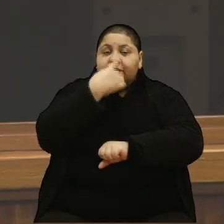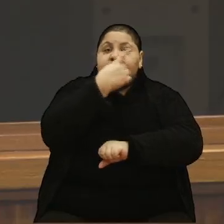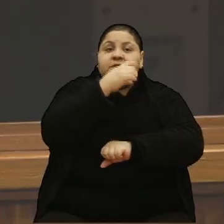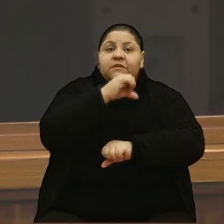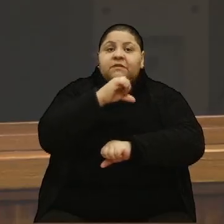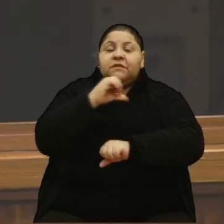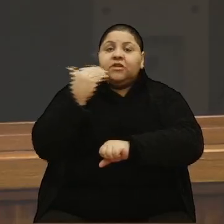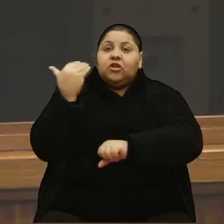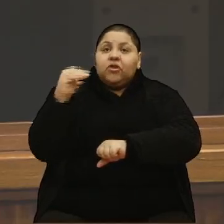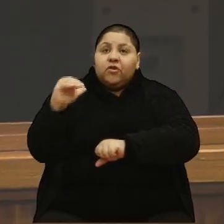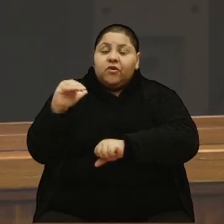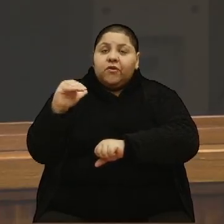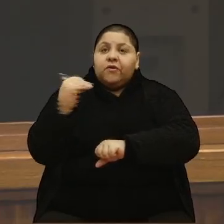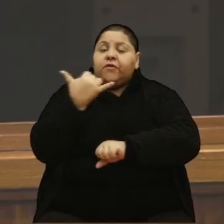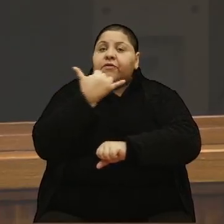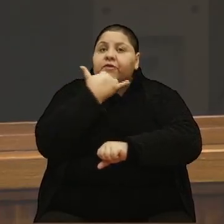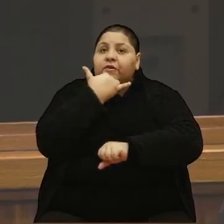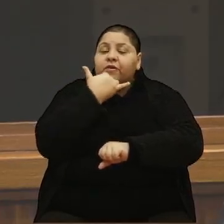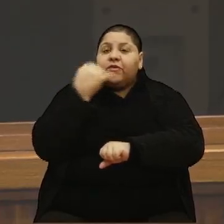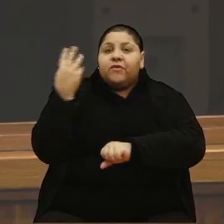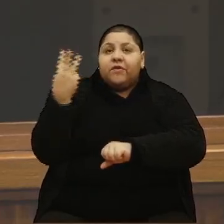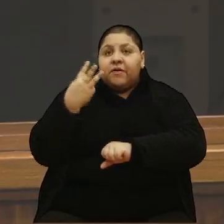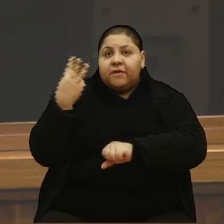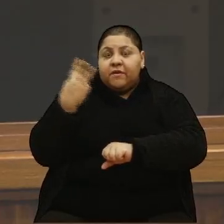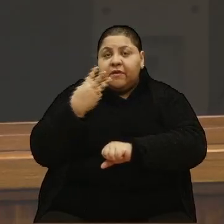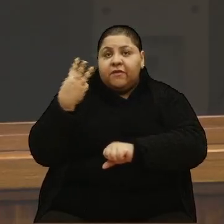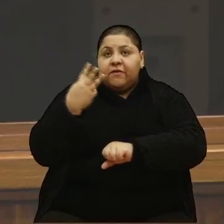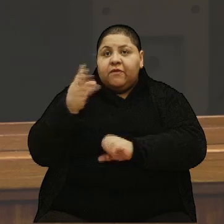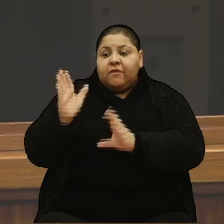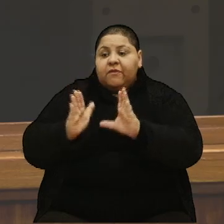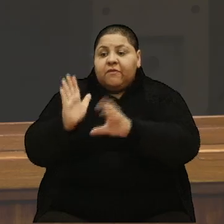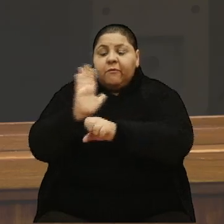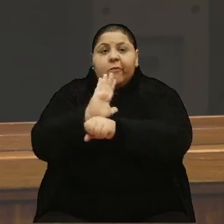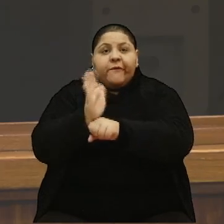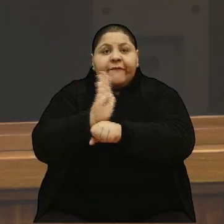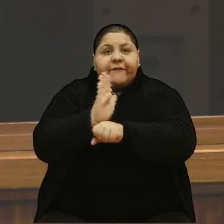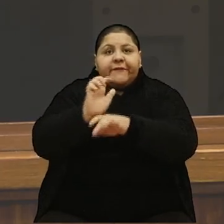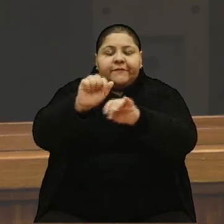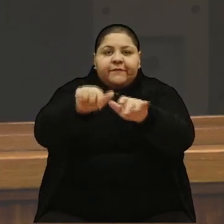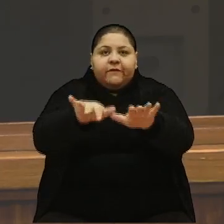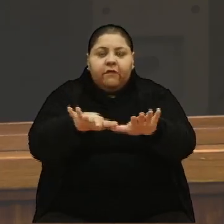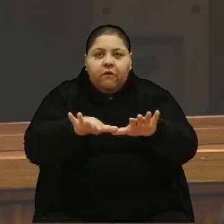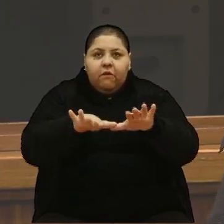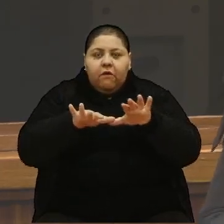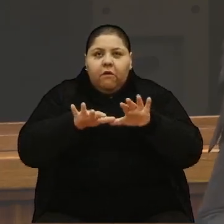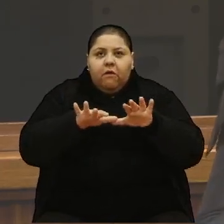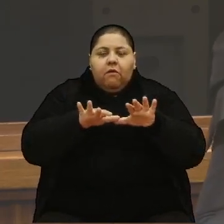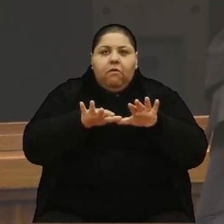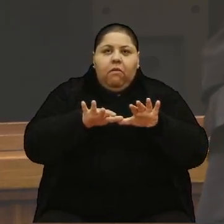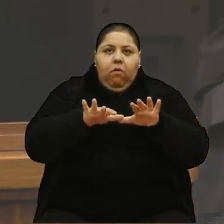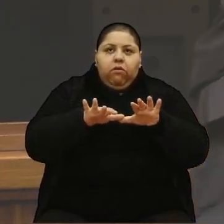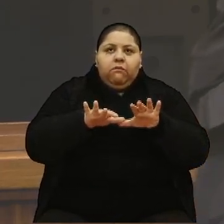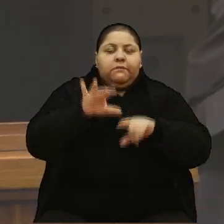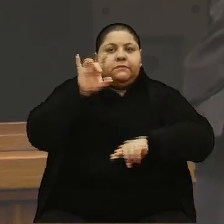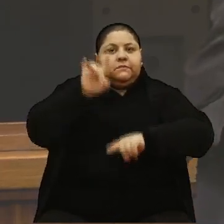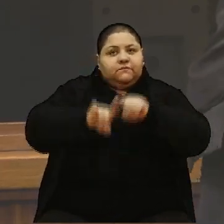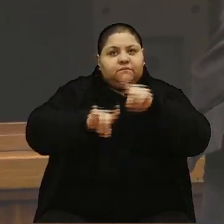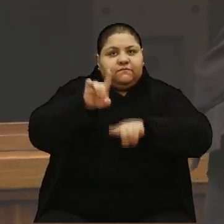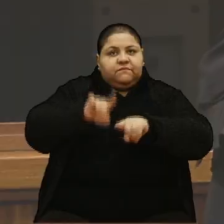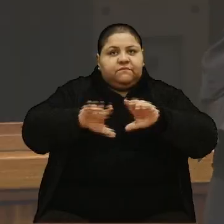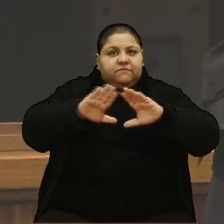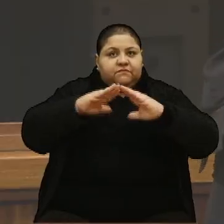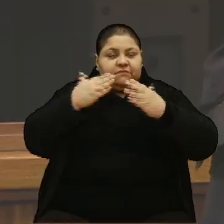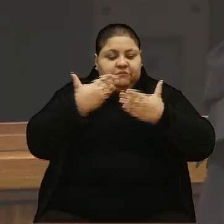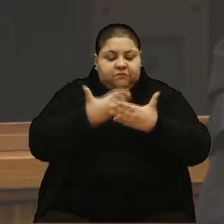19h30, desculpa, da terceira edição do Cine Plenário, que são as atividades da Escola